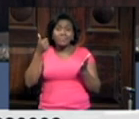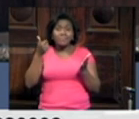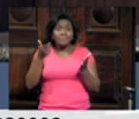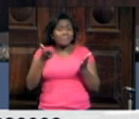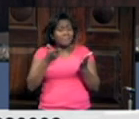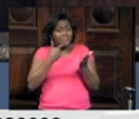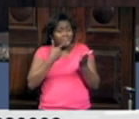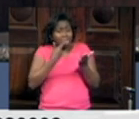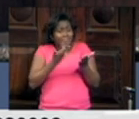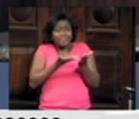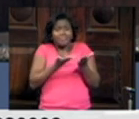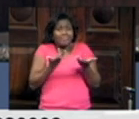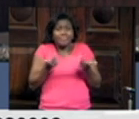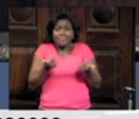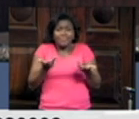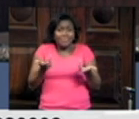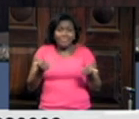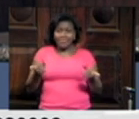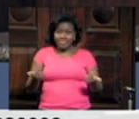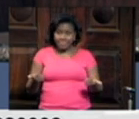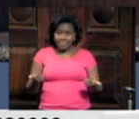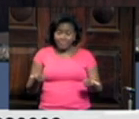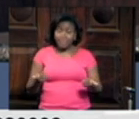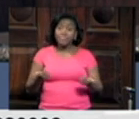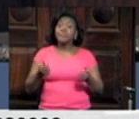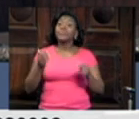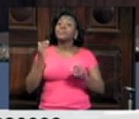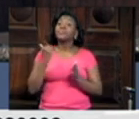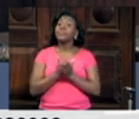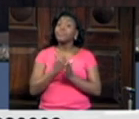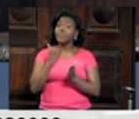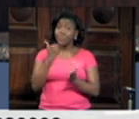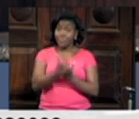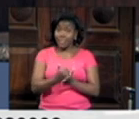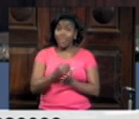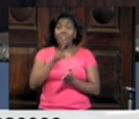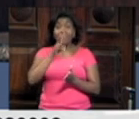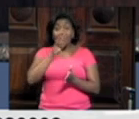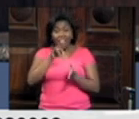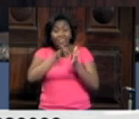inócua. Além disso, vão rever